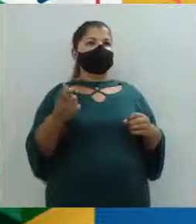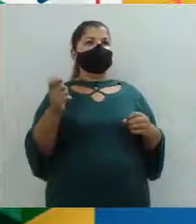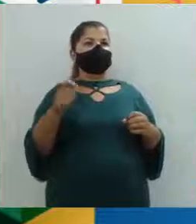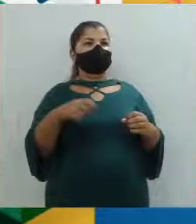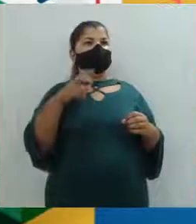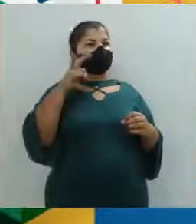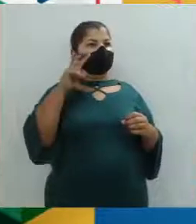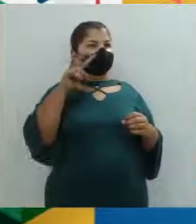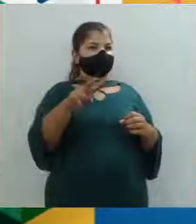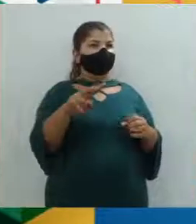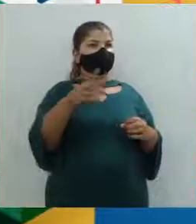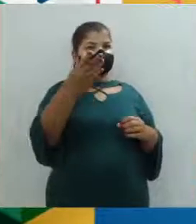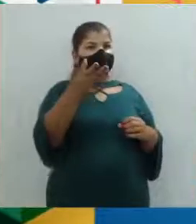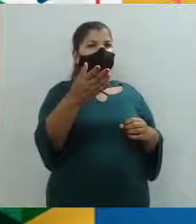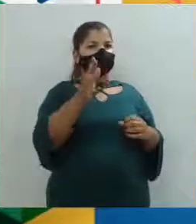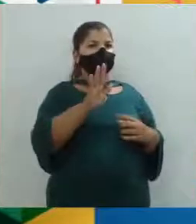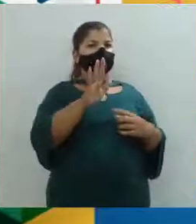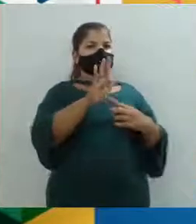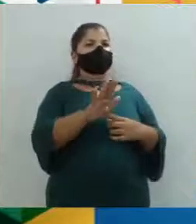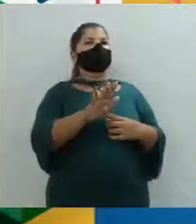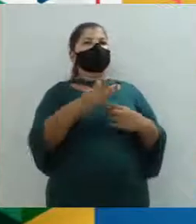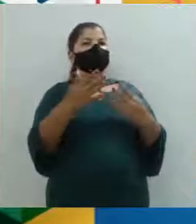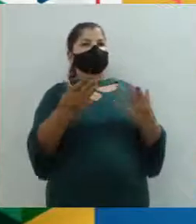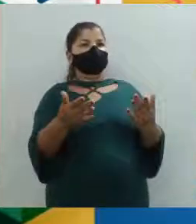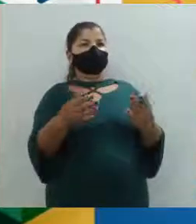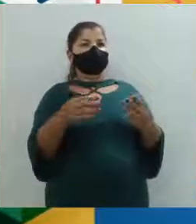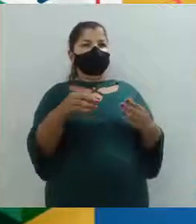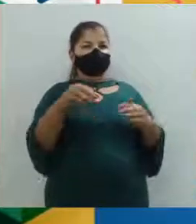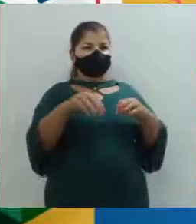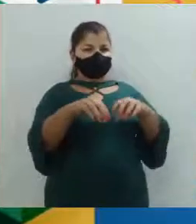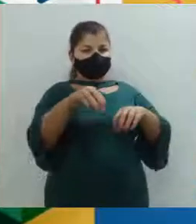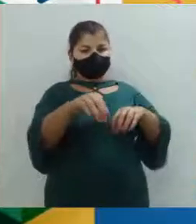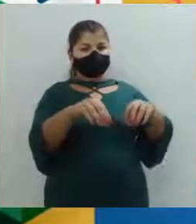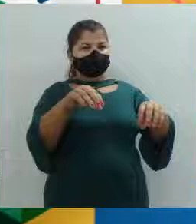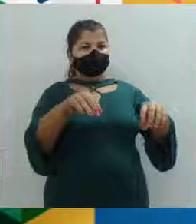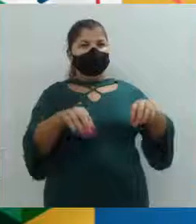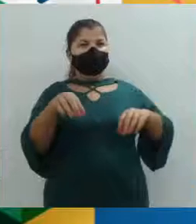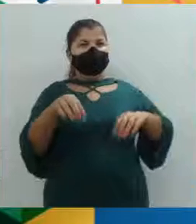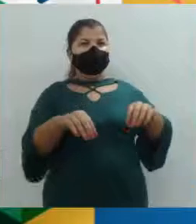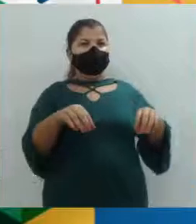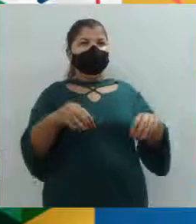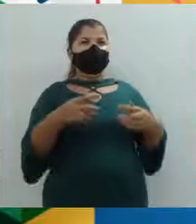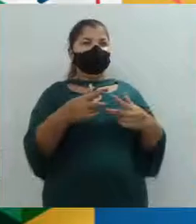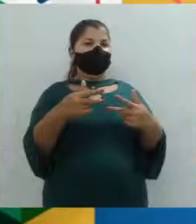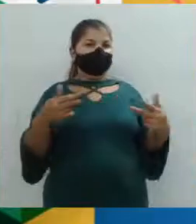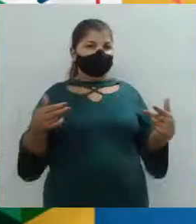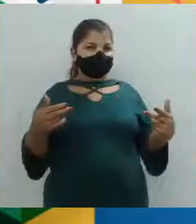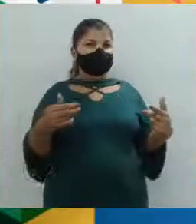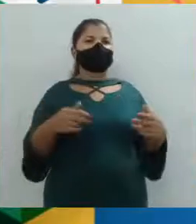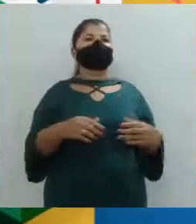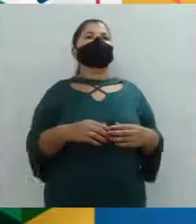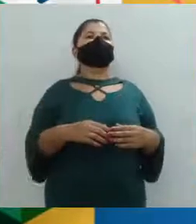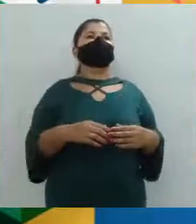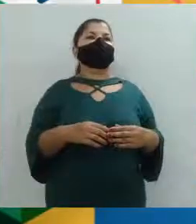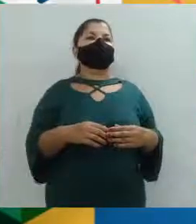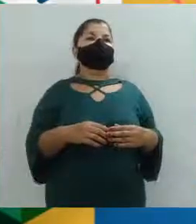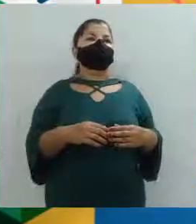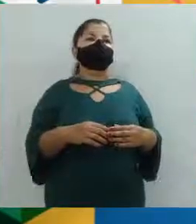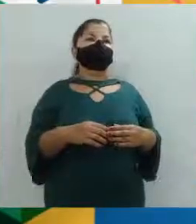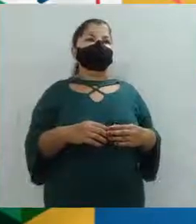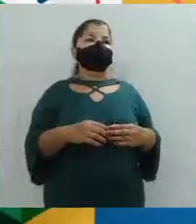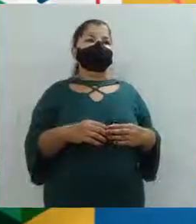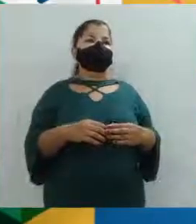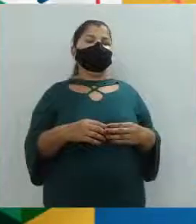está vendo aí nessa imagem do lado esquerdo, onde ele coloca objetos numa superfície